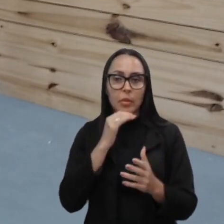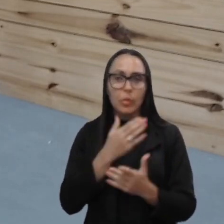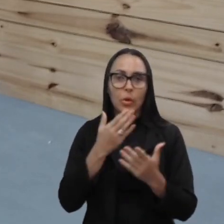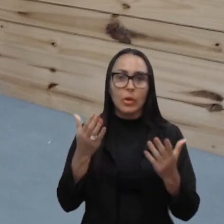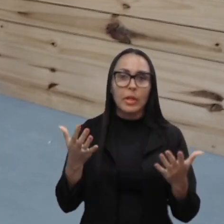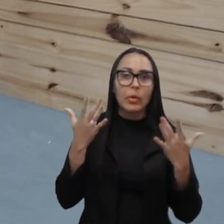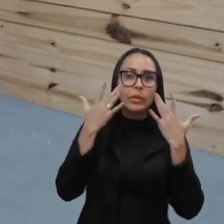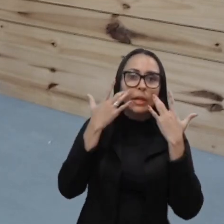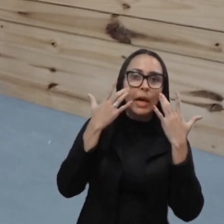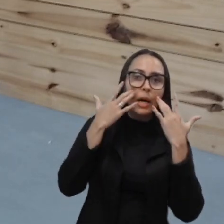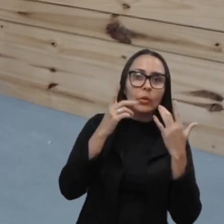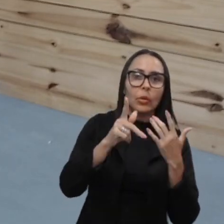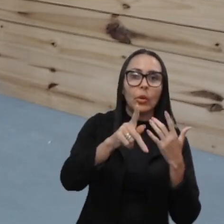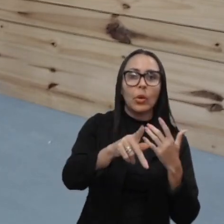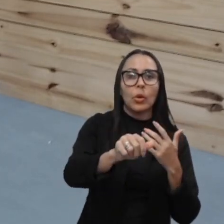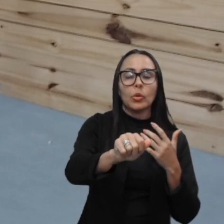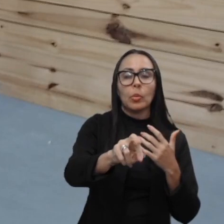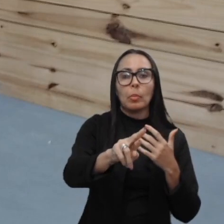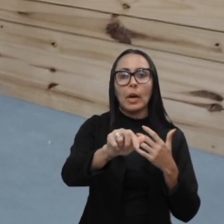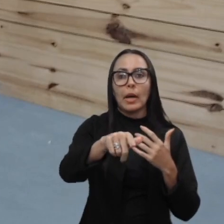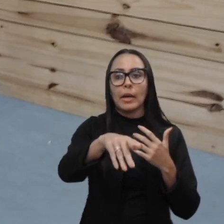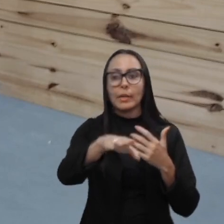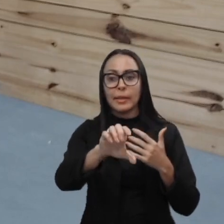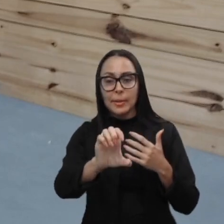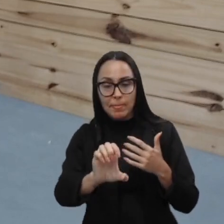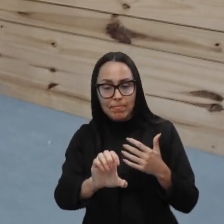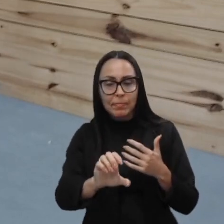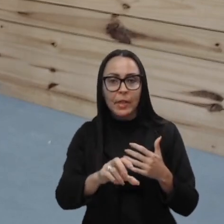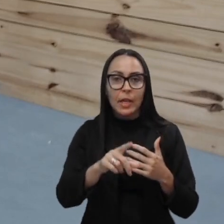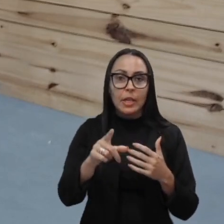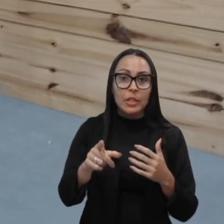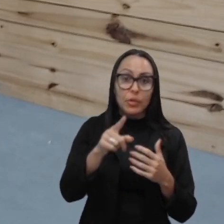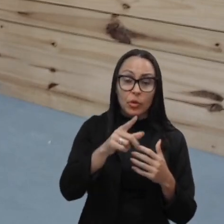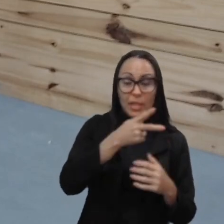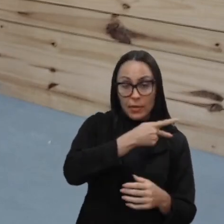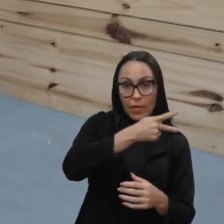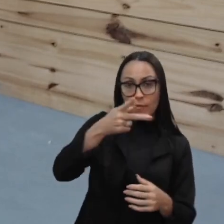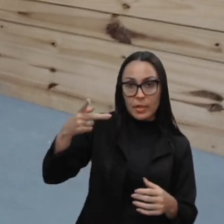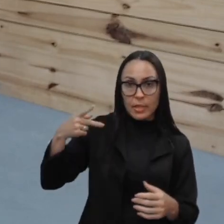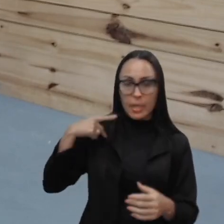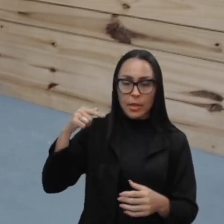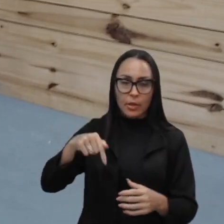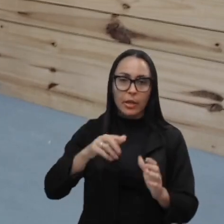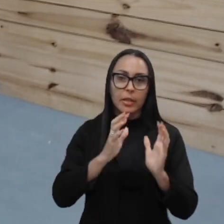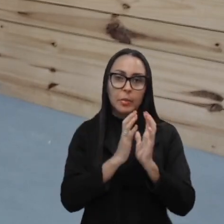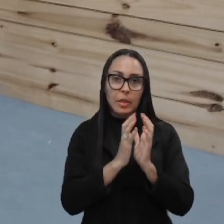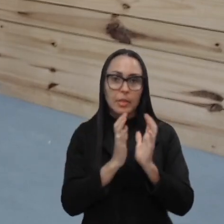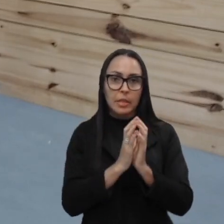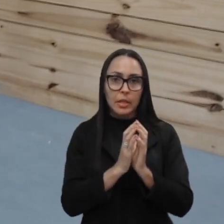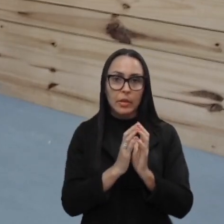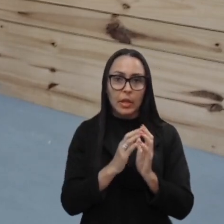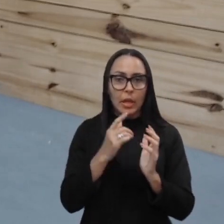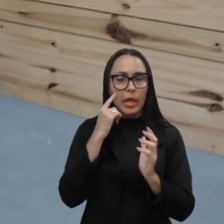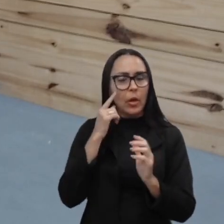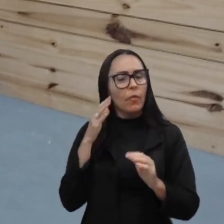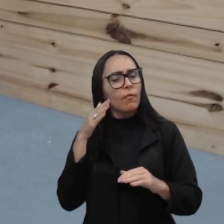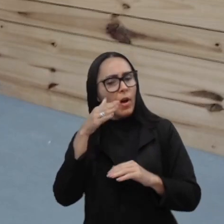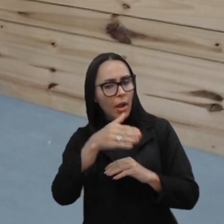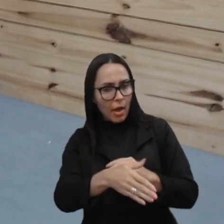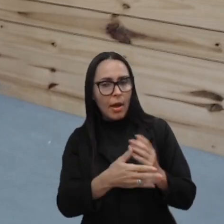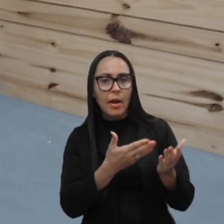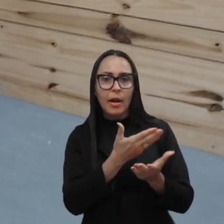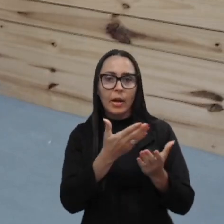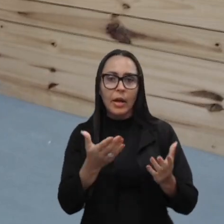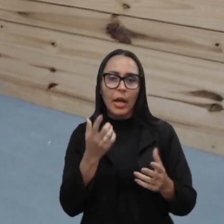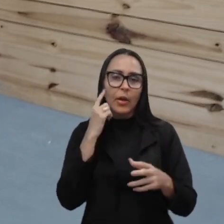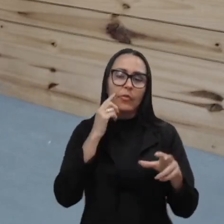Teatro do Parque, que recentemente foi reaberto. Se você tiver de visita aqui em Recife ou se você mora aqui, não deixe de ir lá, de